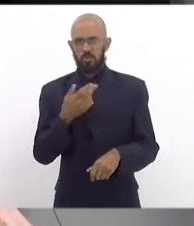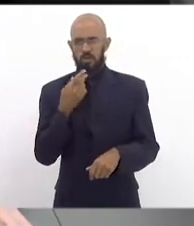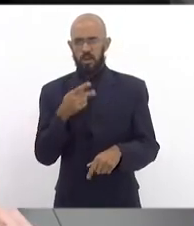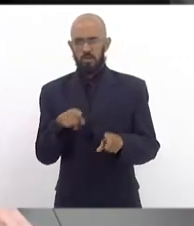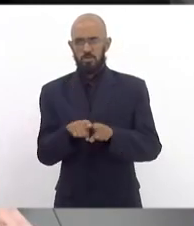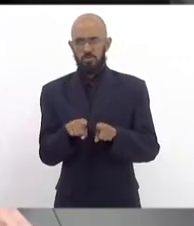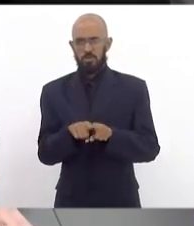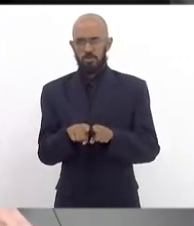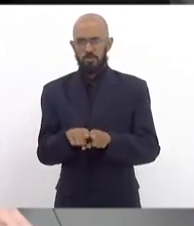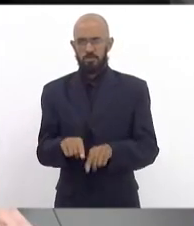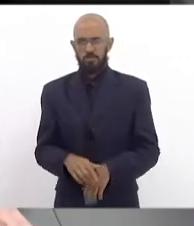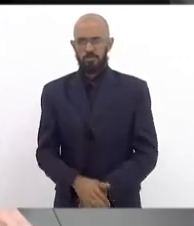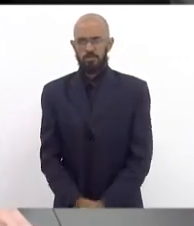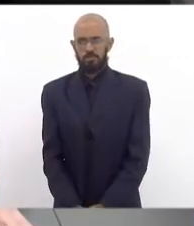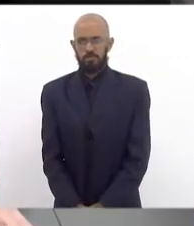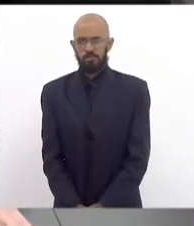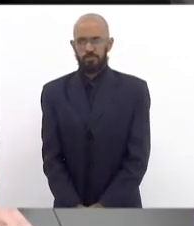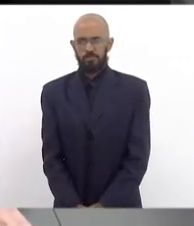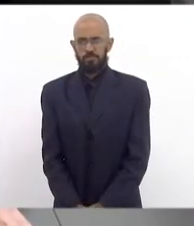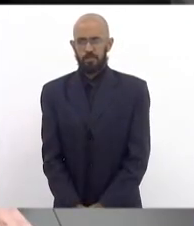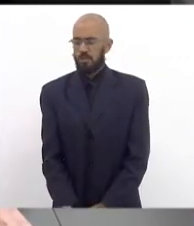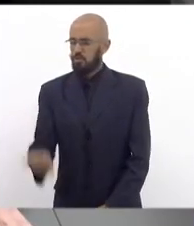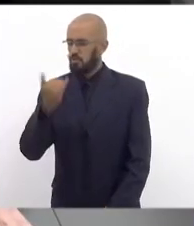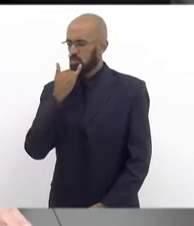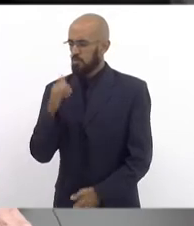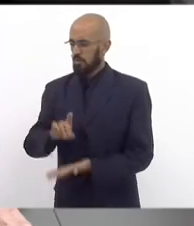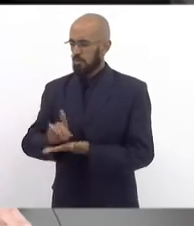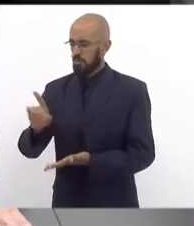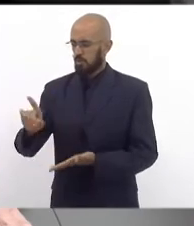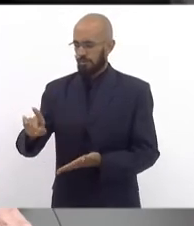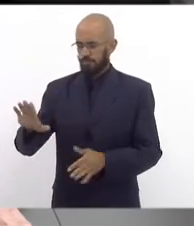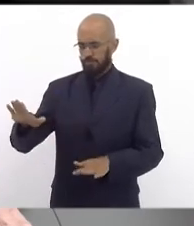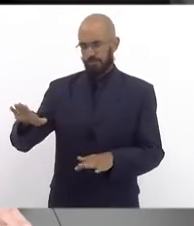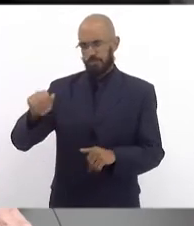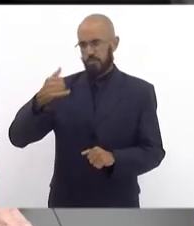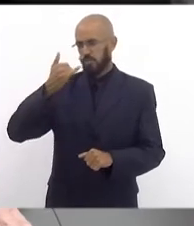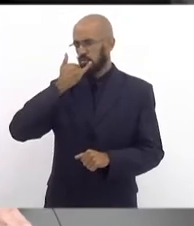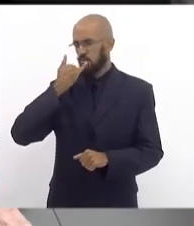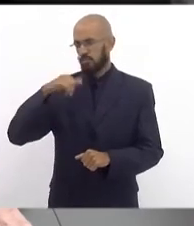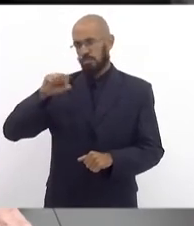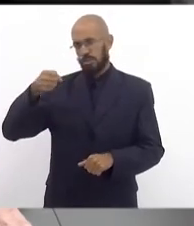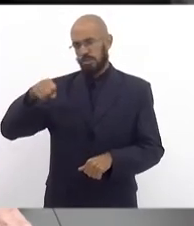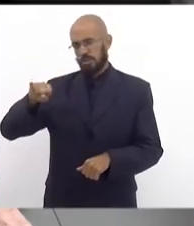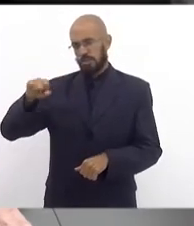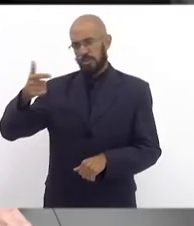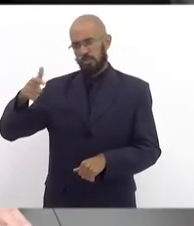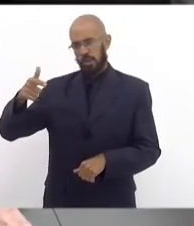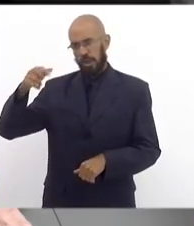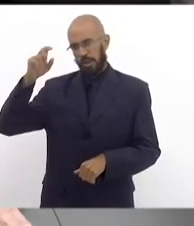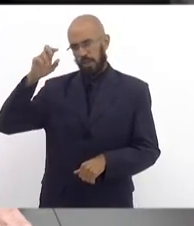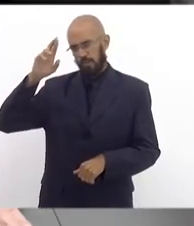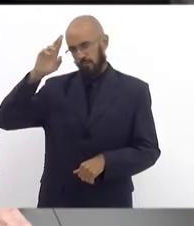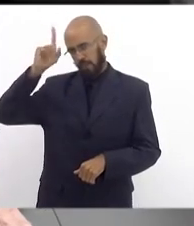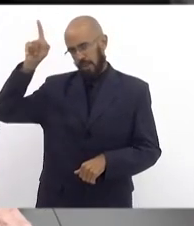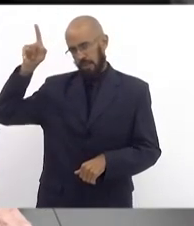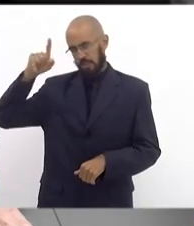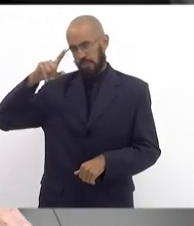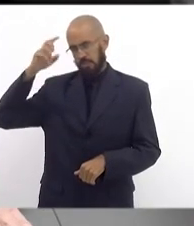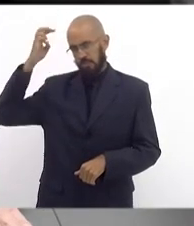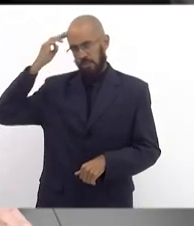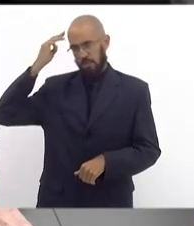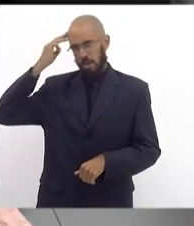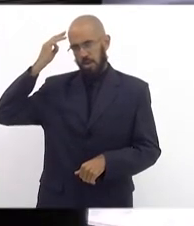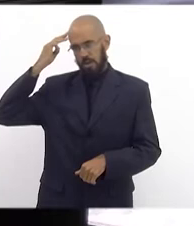Doutor encerramento Hoje não só o erro de memória Deputado André Ceciliano